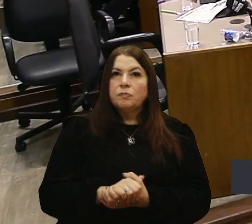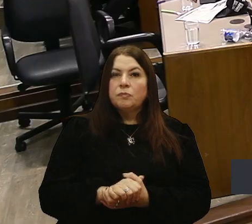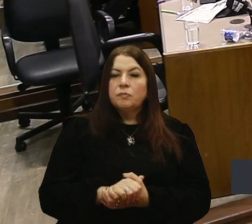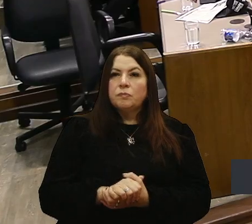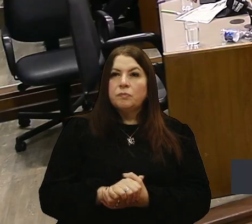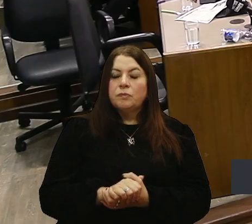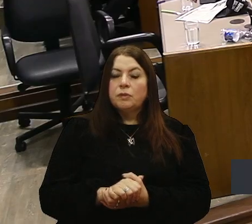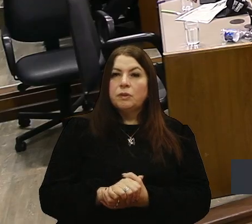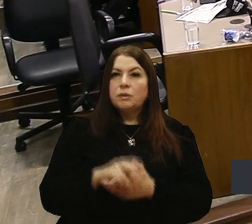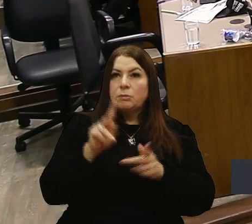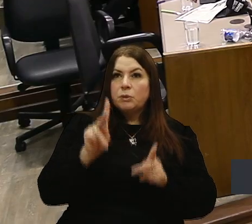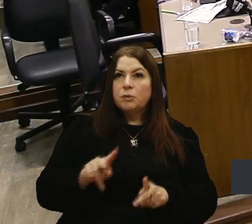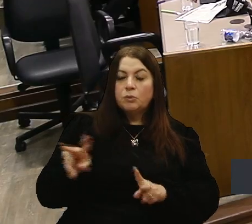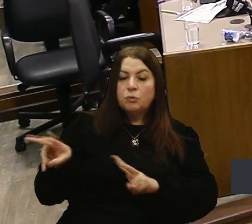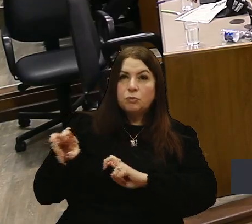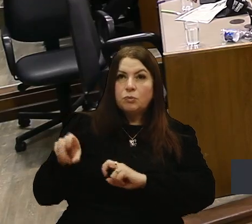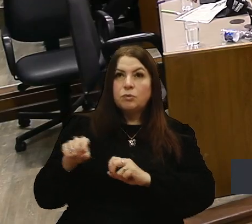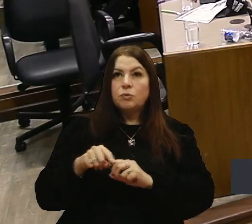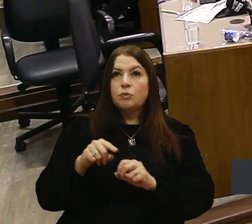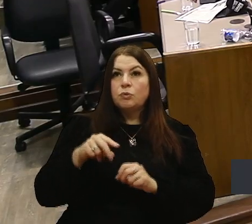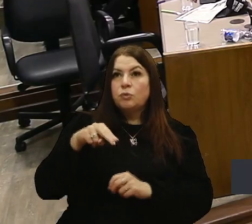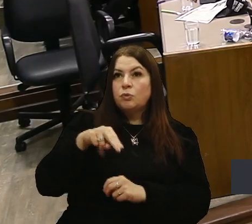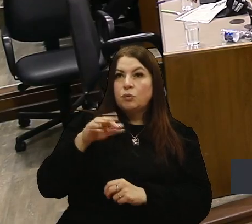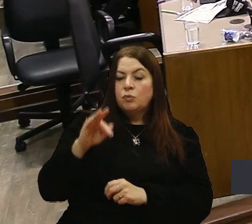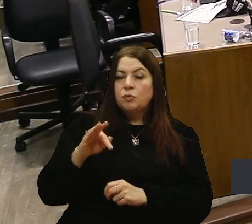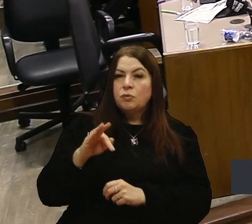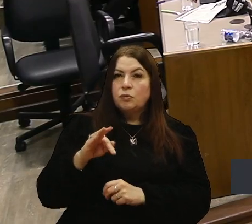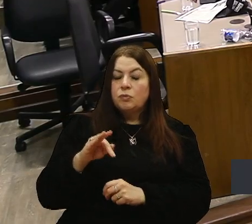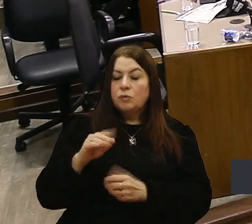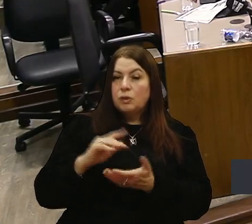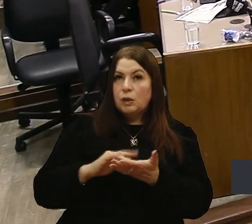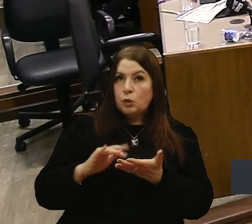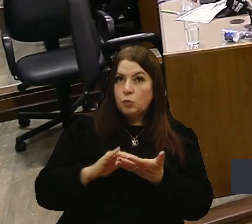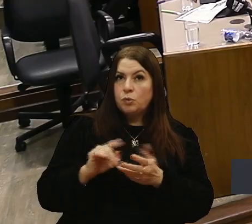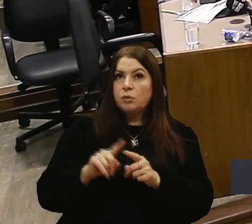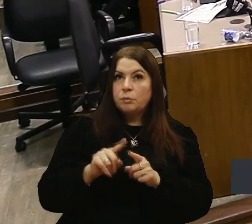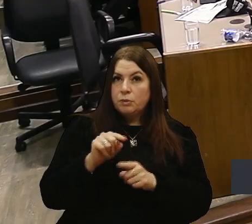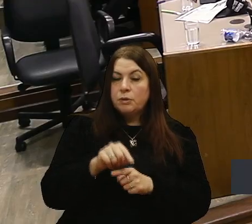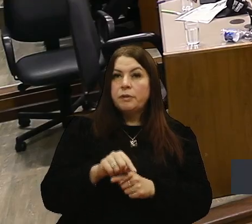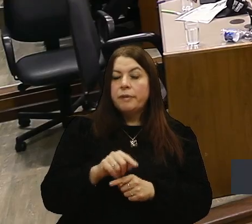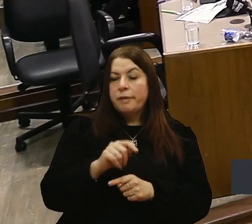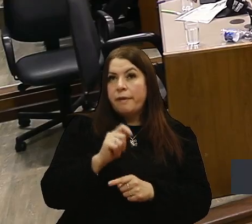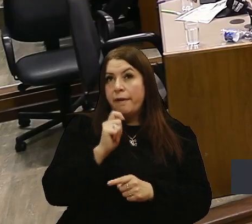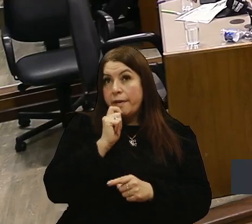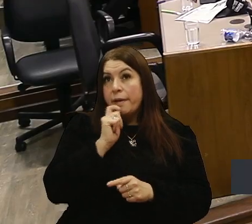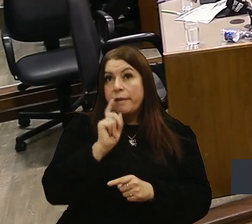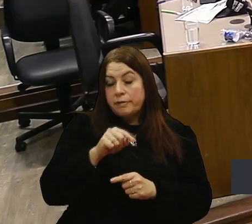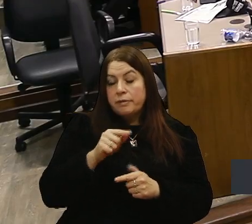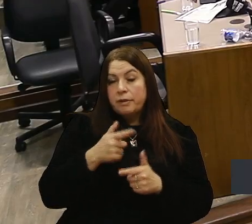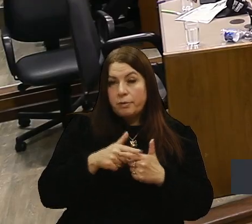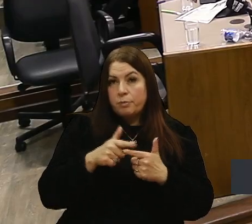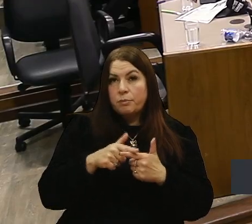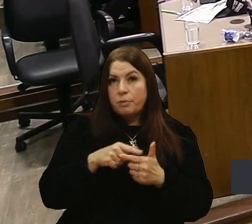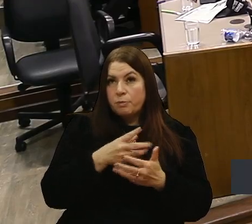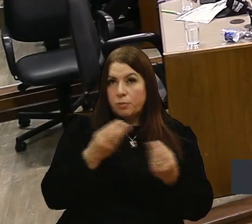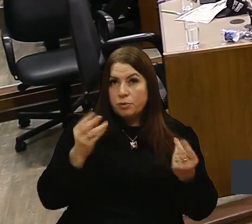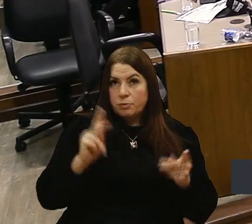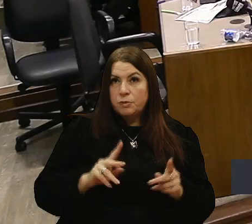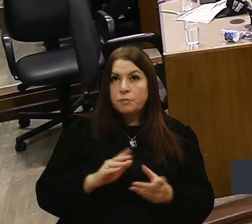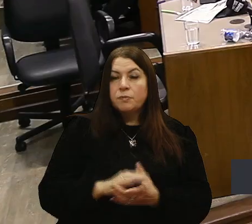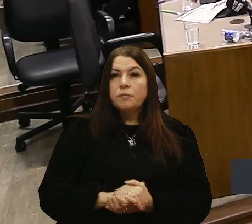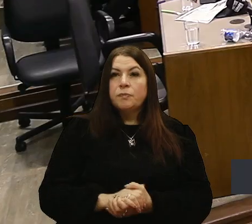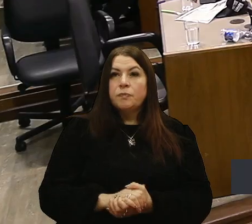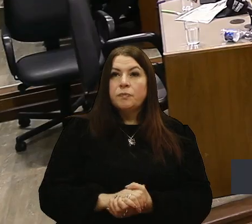dos agricultores. A questão da nota fiscal eletrônica ainda é um problema para muitos deles,